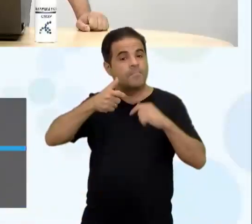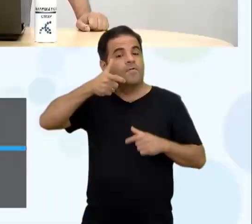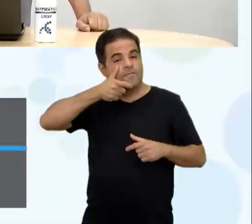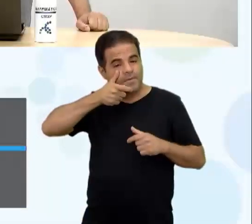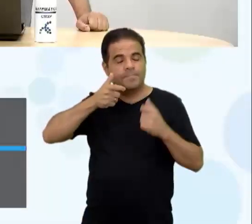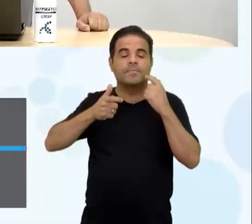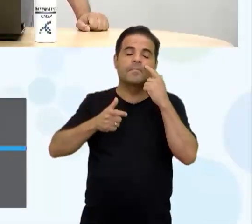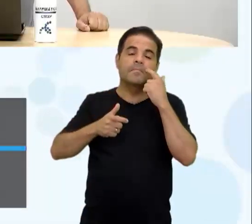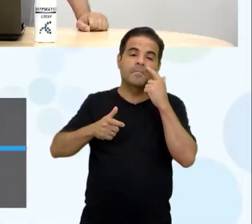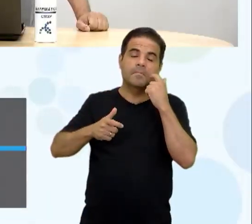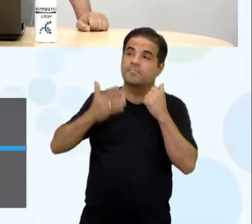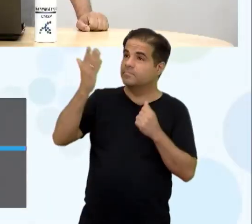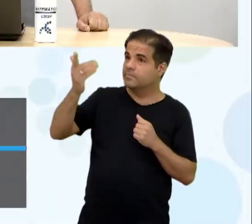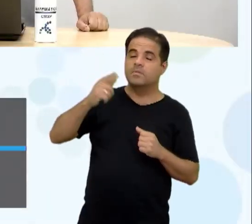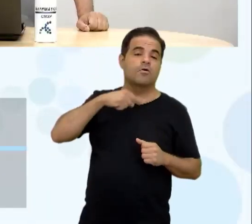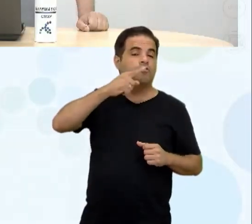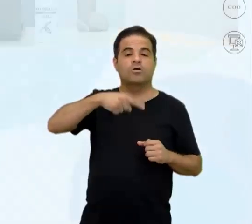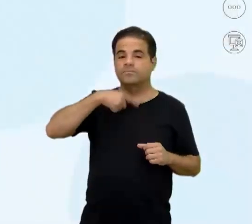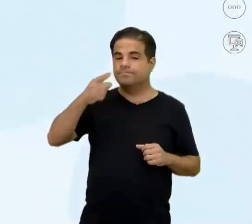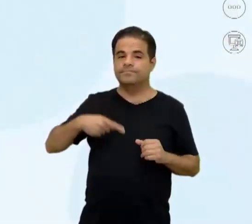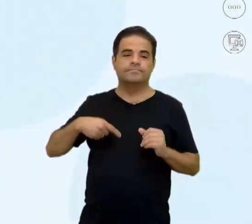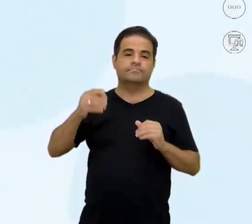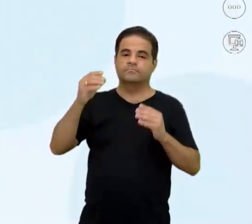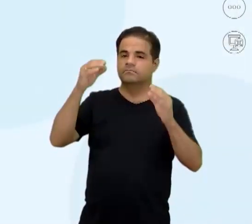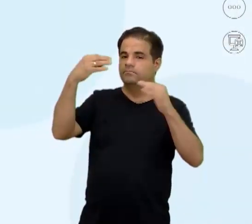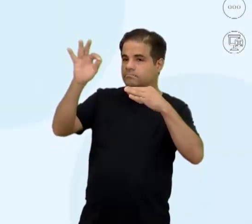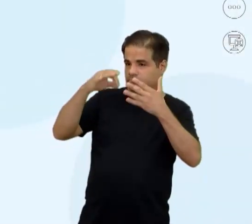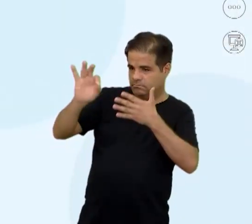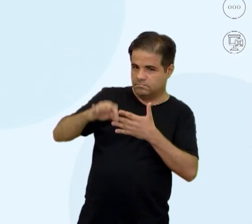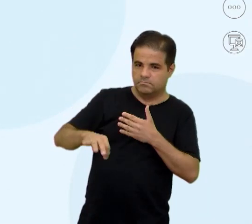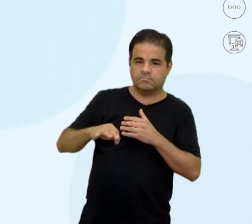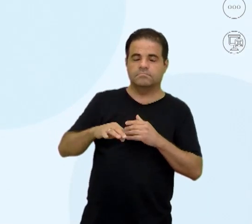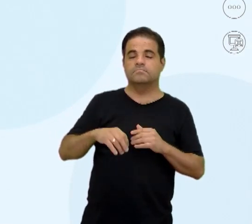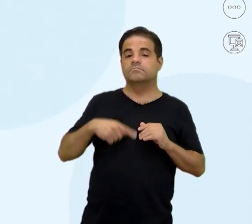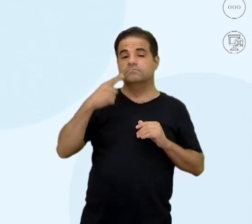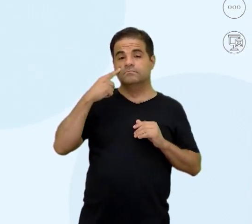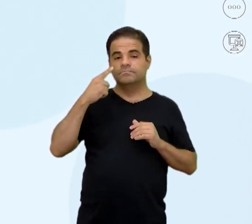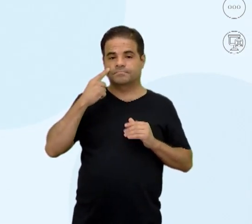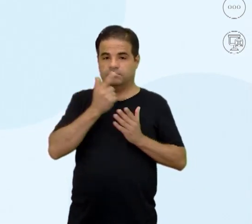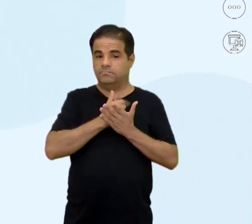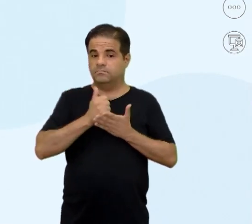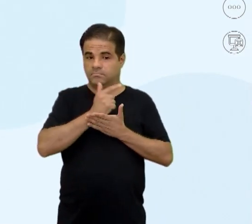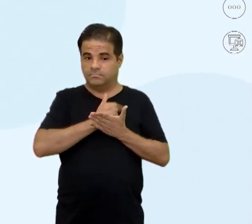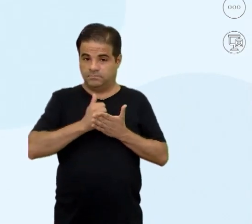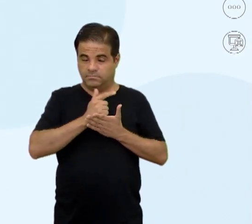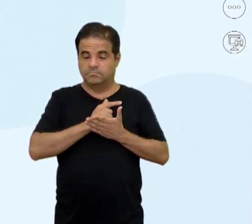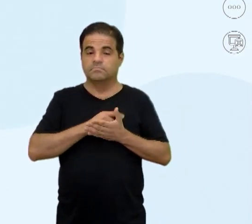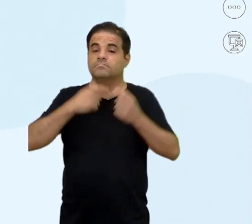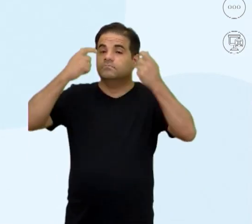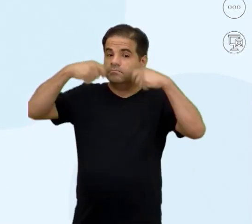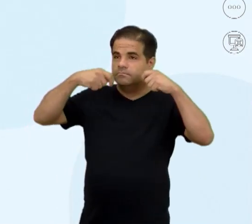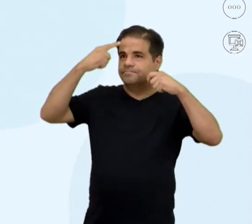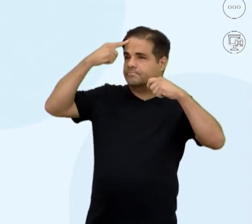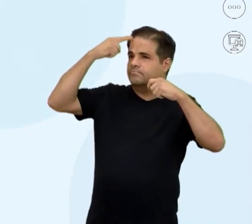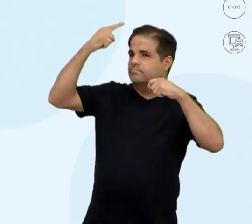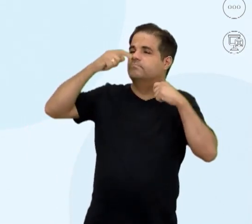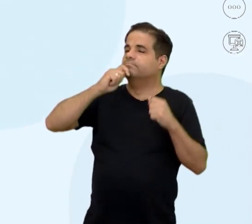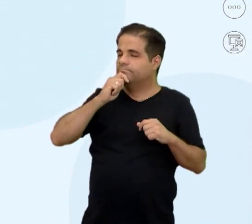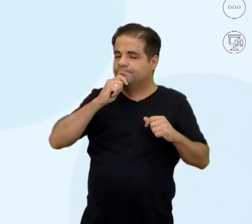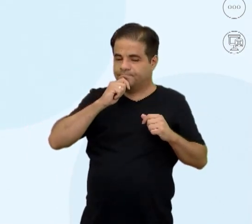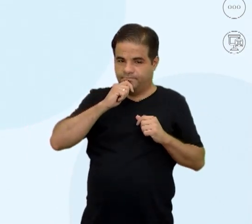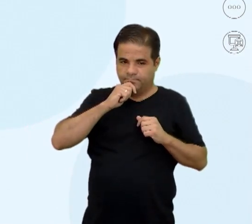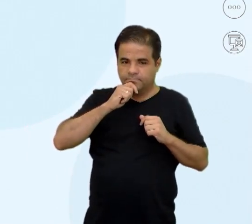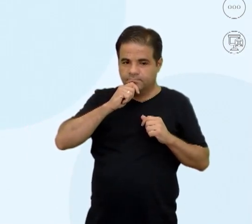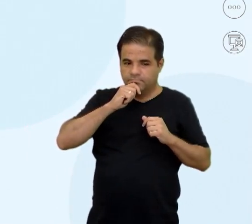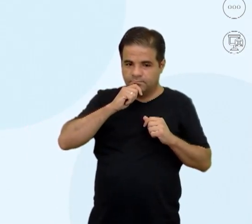Tony? Então aqui a gente não consegue afirmar muita coisa, tá certo? Olhando para o nosso desenho, a gente tem que ter uma intuição, né, Tony? Sim.